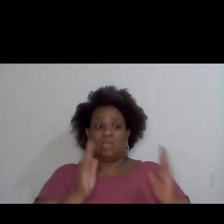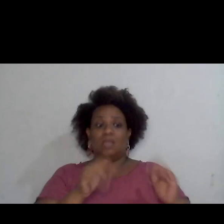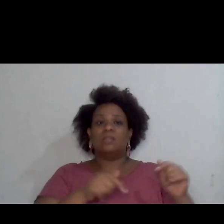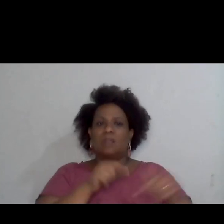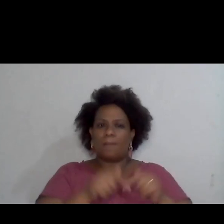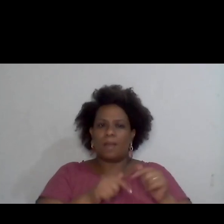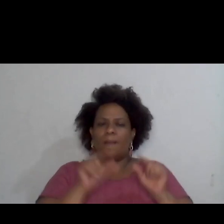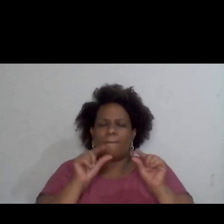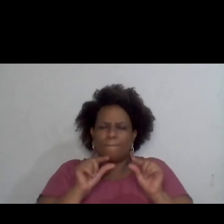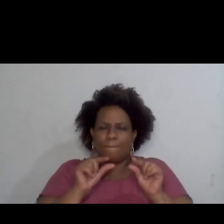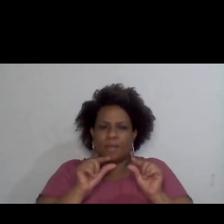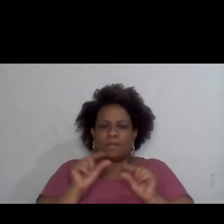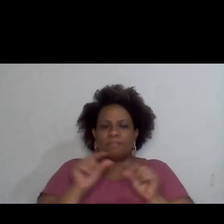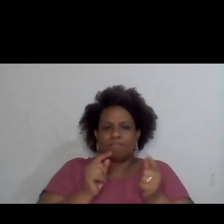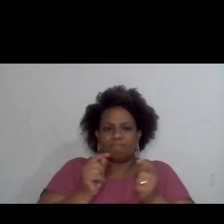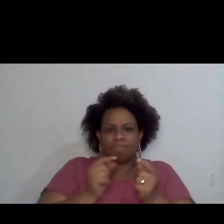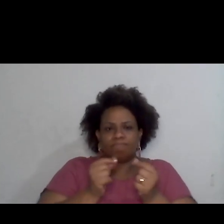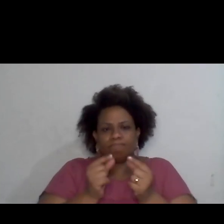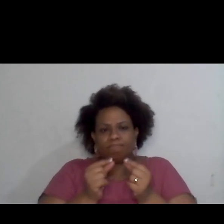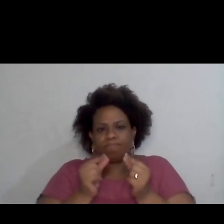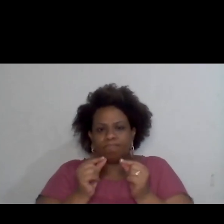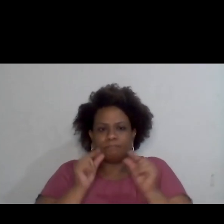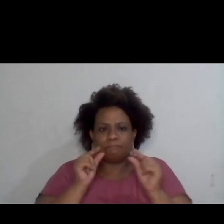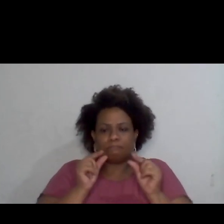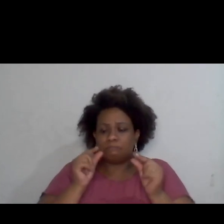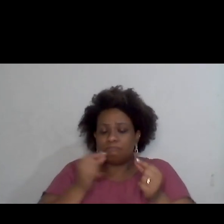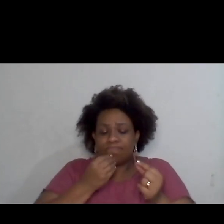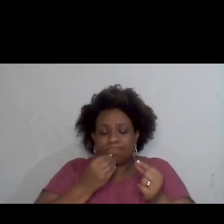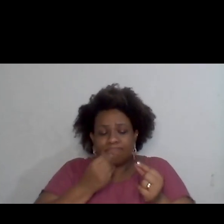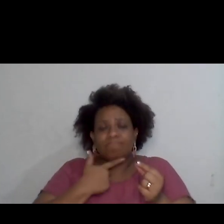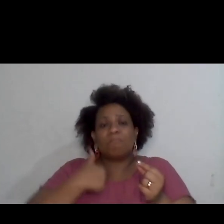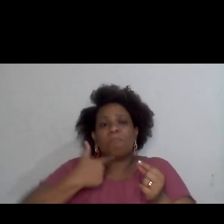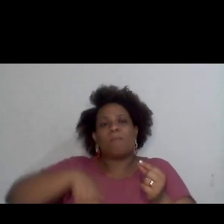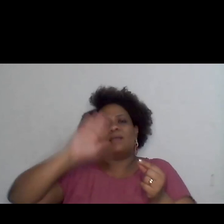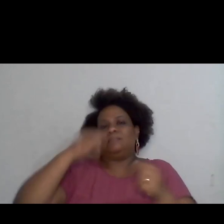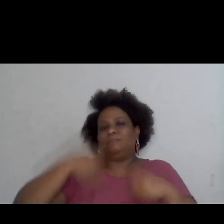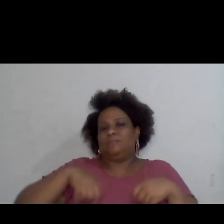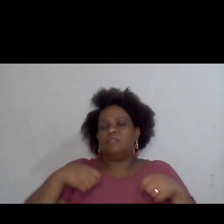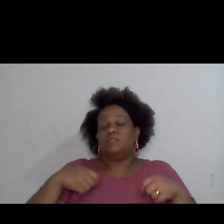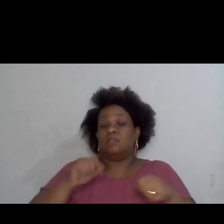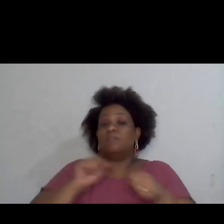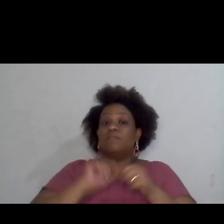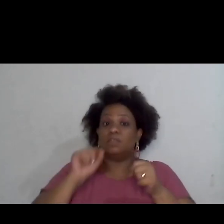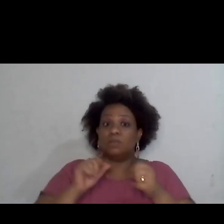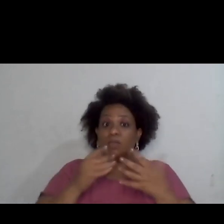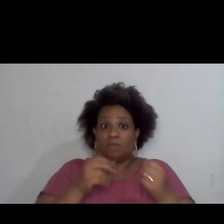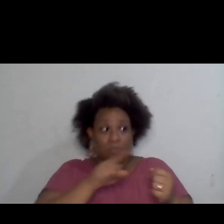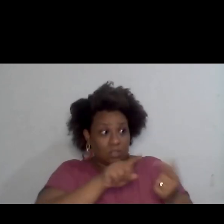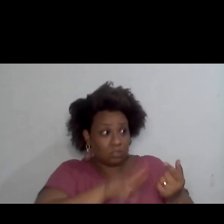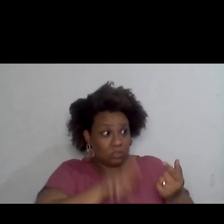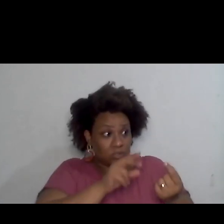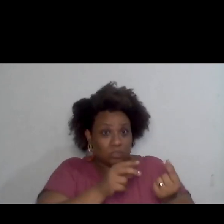pequeno, ainda muito aquém do que a gente precisa. O que é que a gente fez? Vamos gastar esse dinheiro, vamos